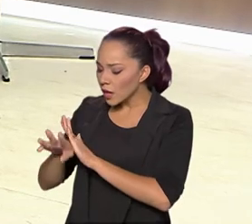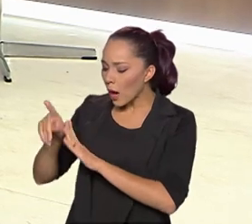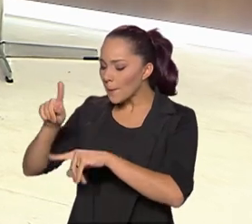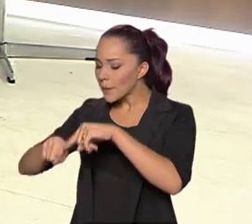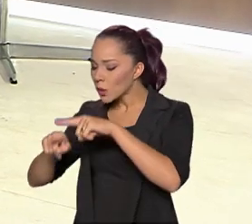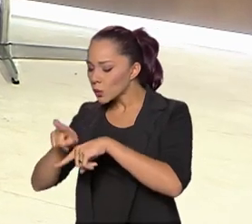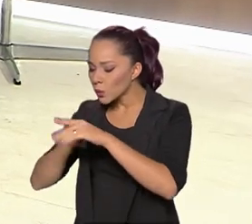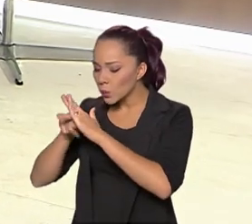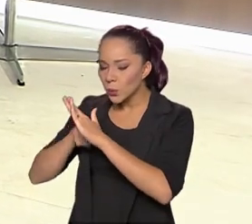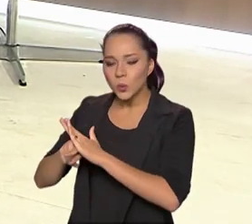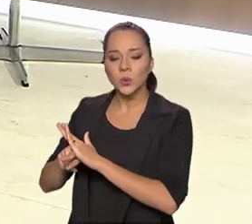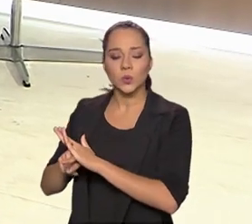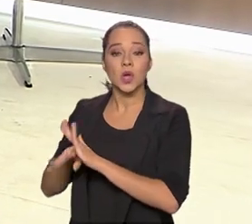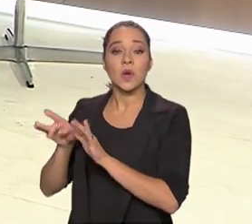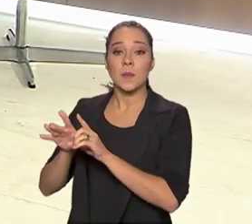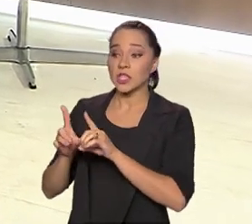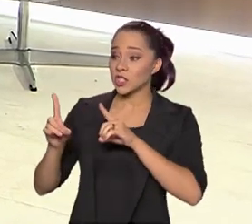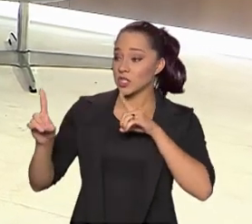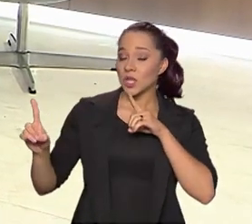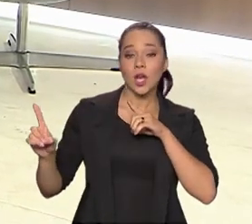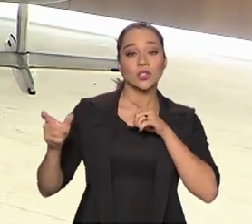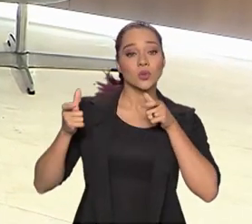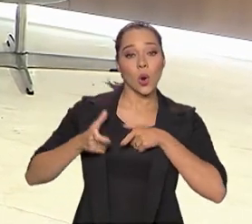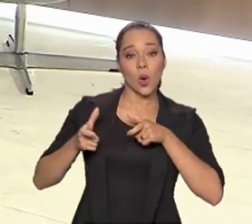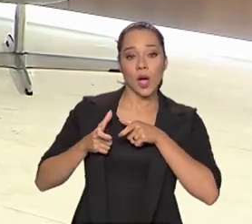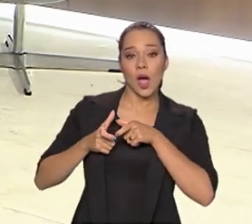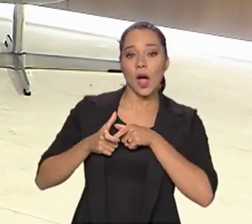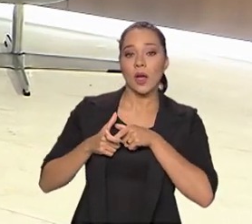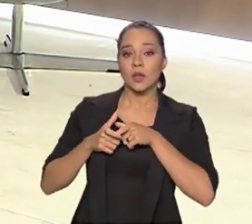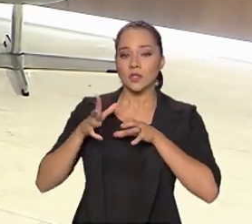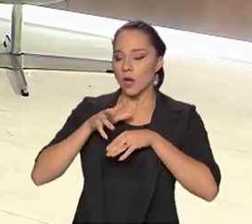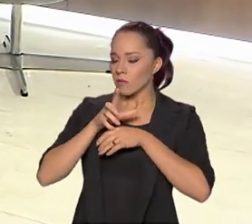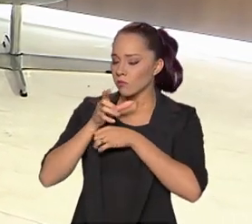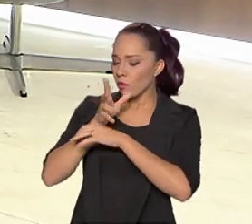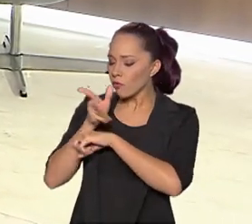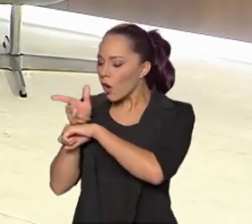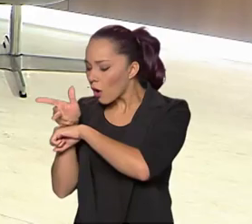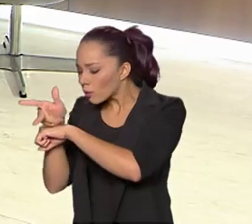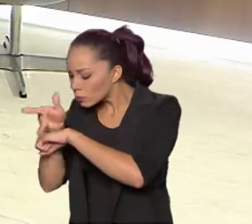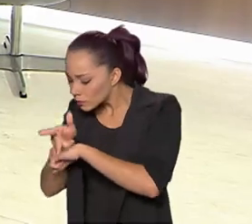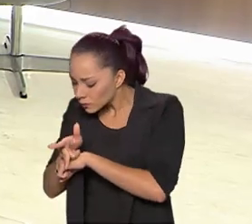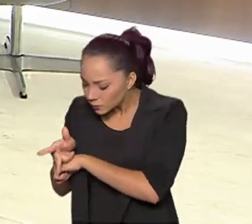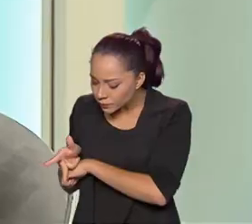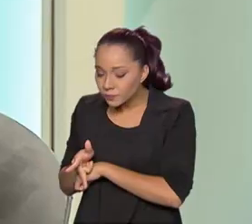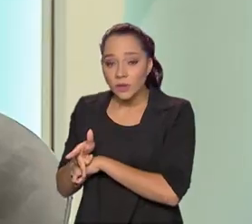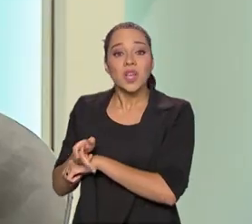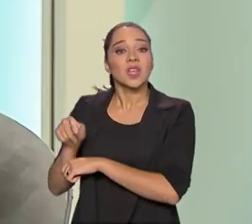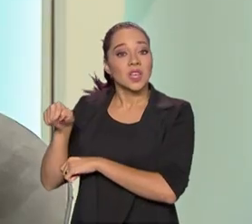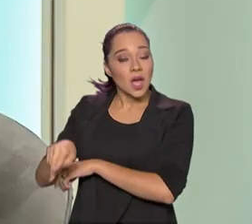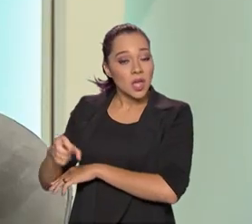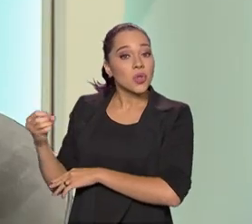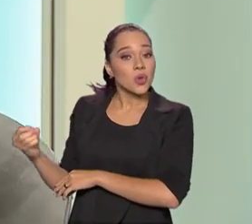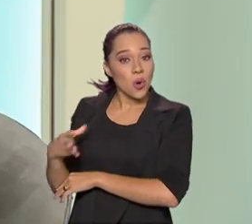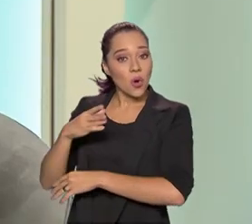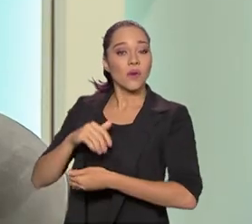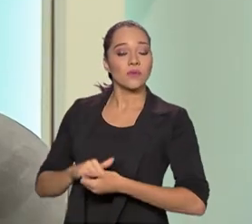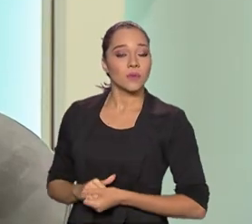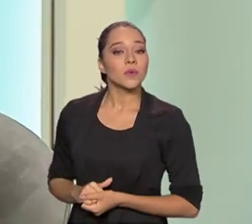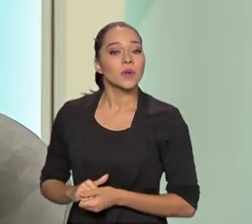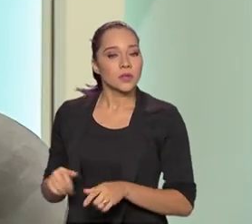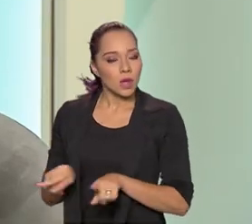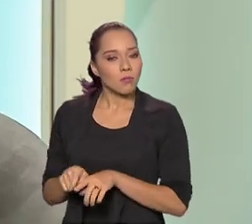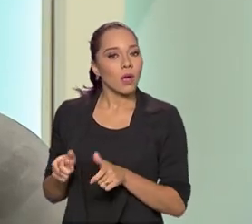física estando distante do local onde a mercadoria está sendo conferida, o que é uma grande inovação e